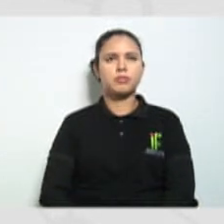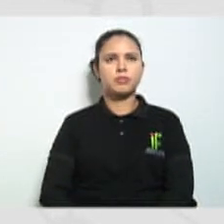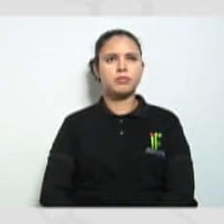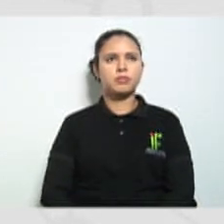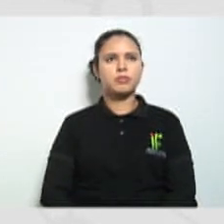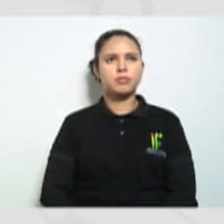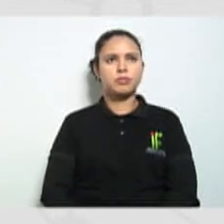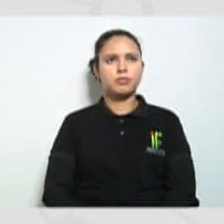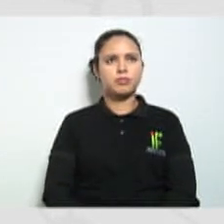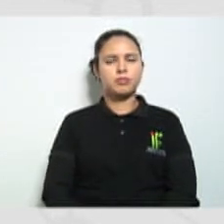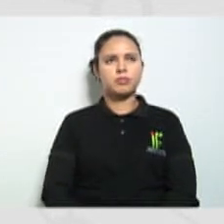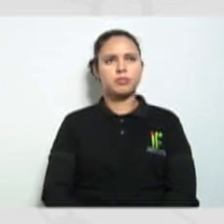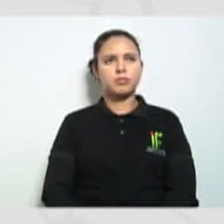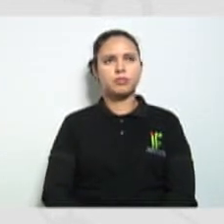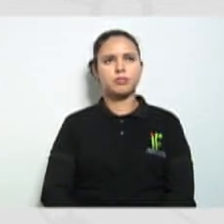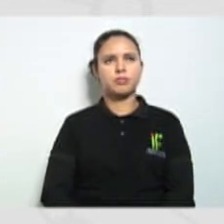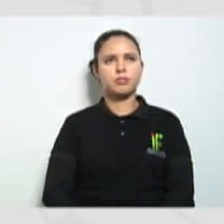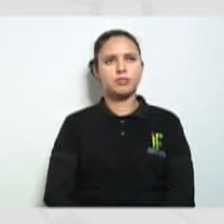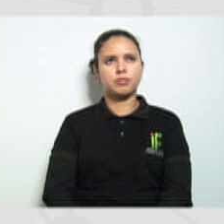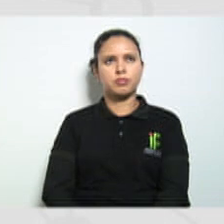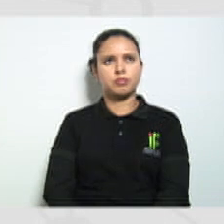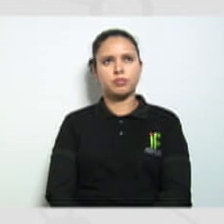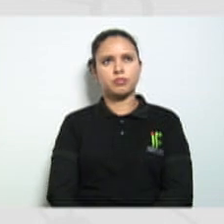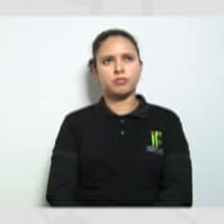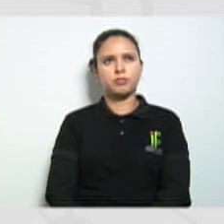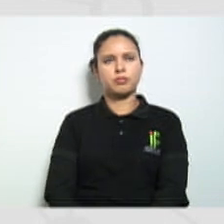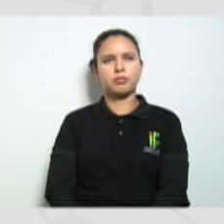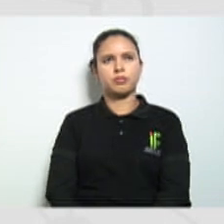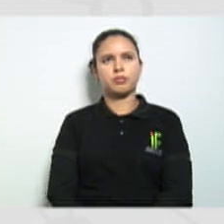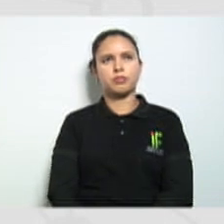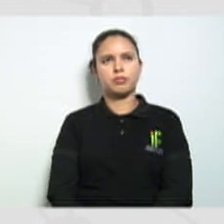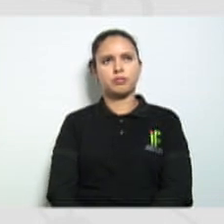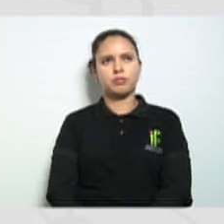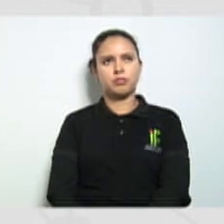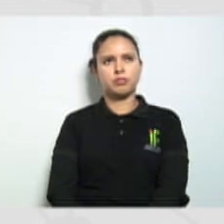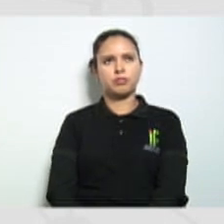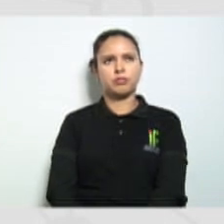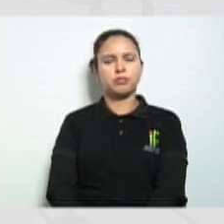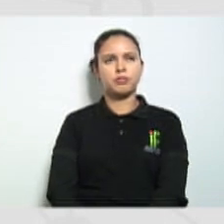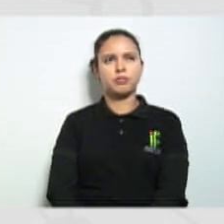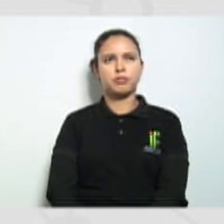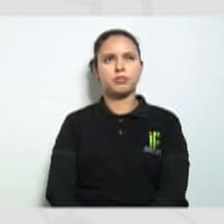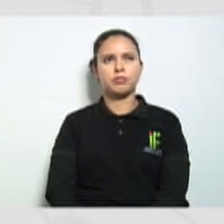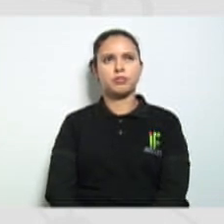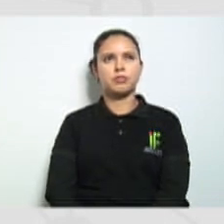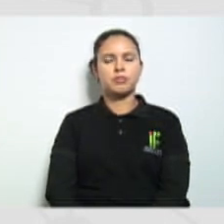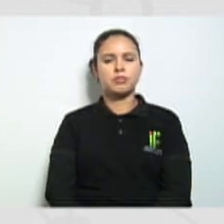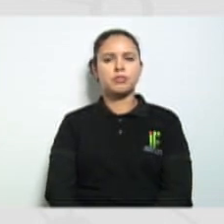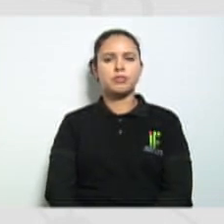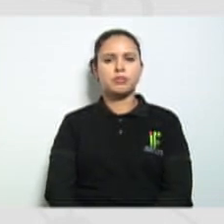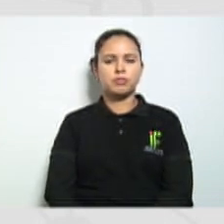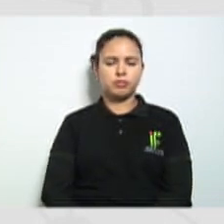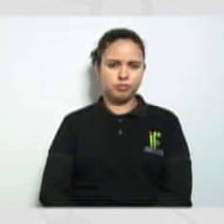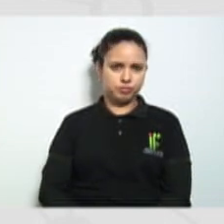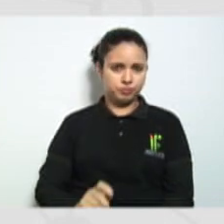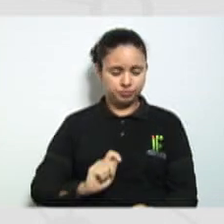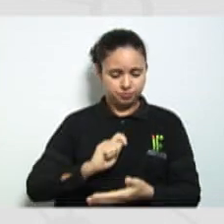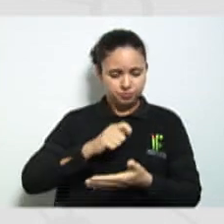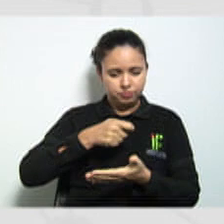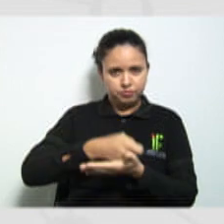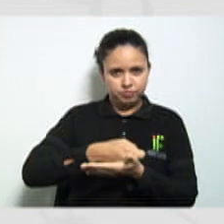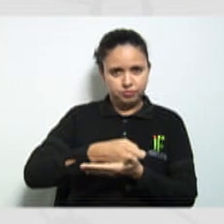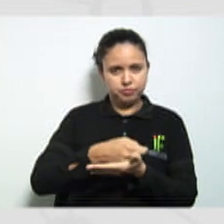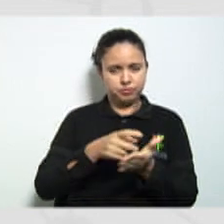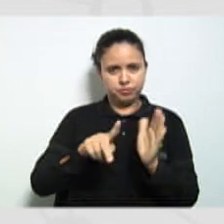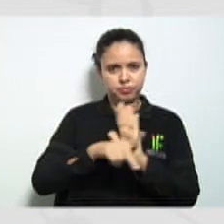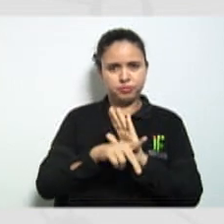Continuando. O patrimônio líquido será o agrupamento das contas, capital social e reservas. Ok, então nós